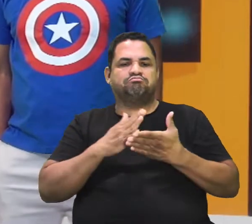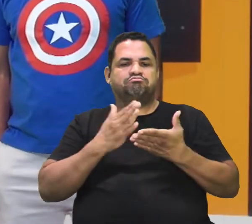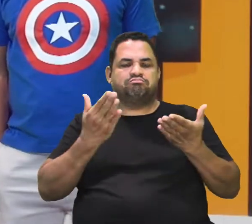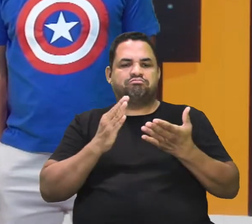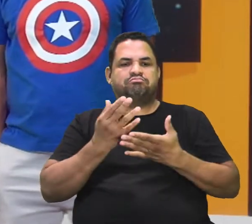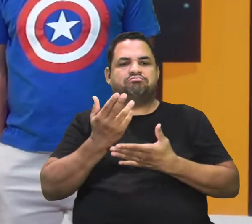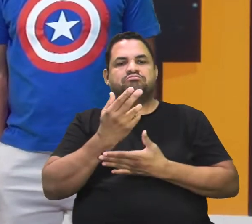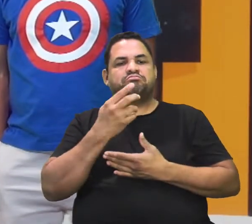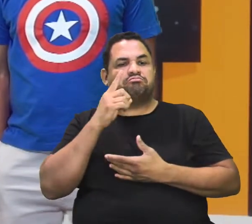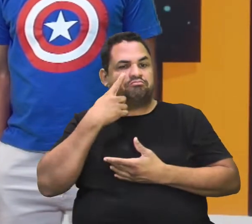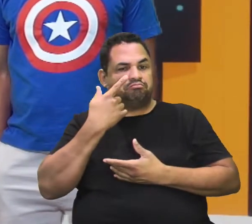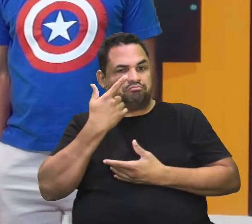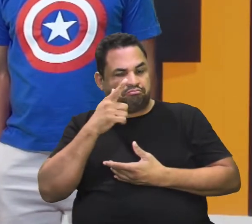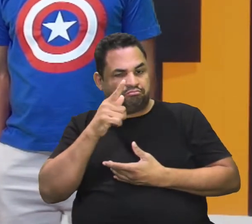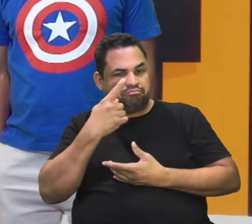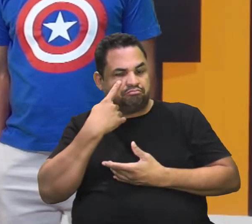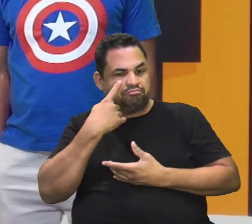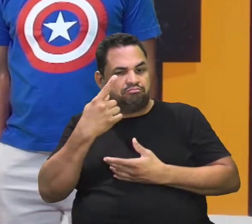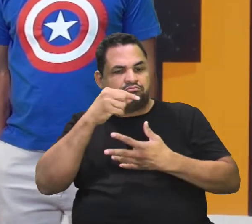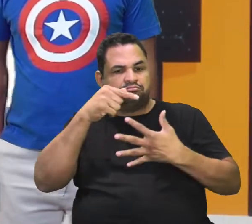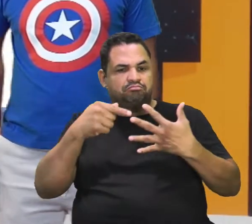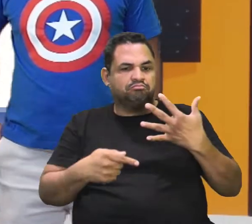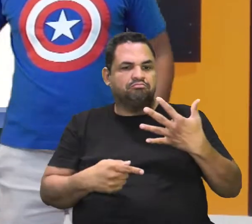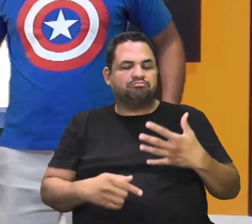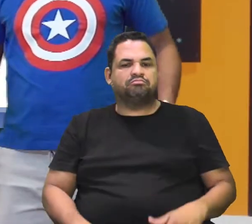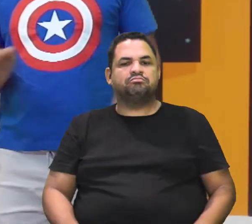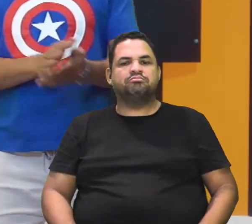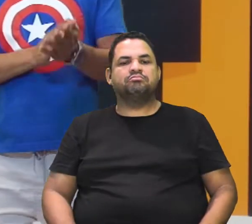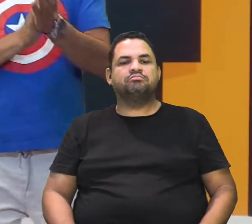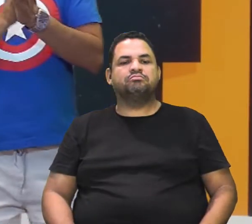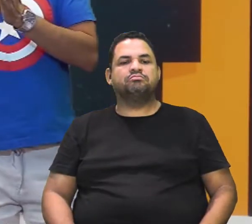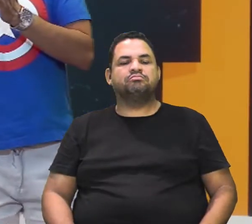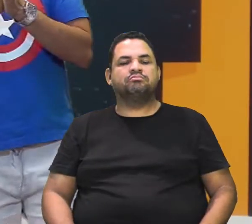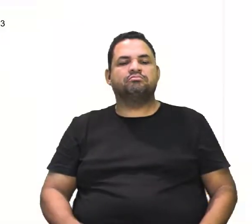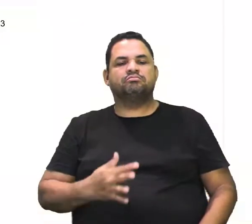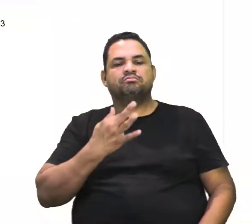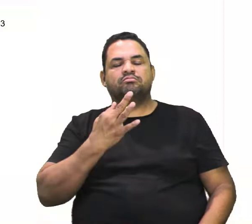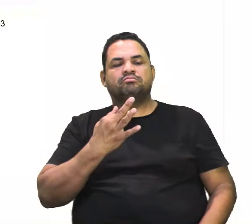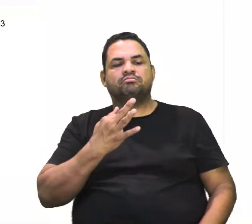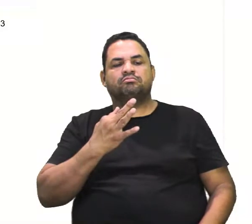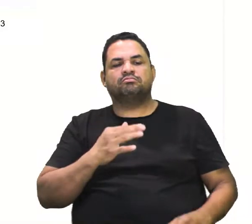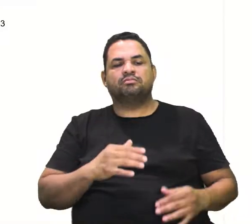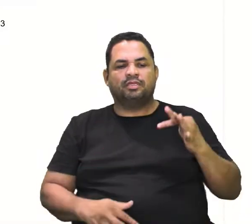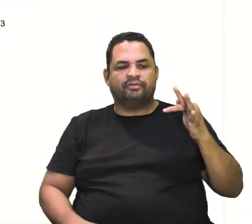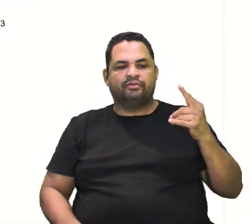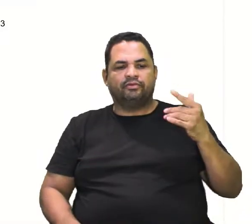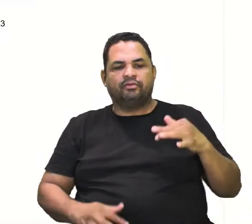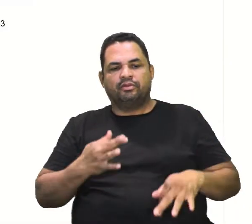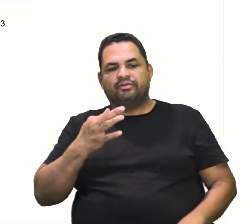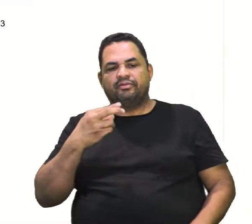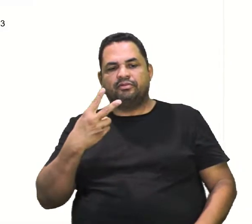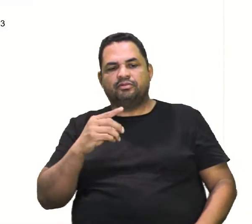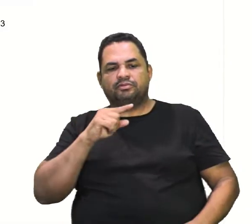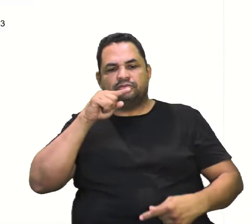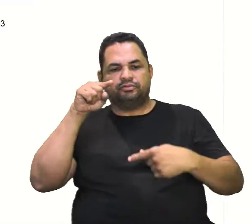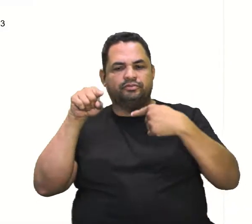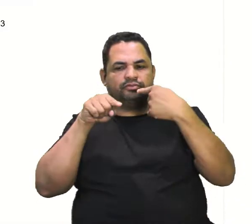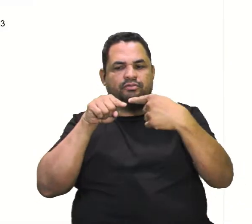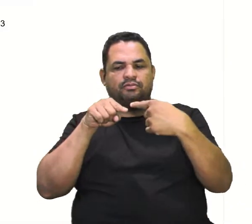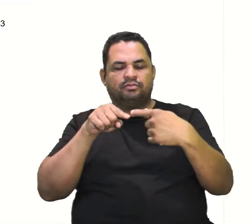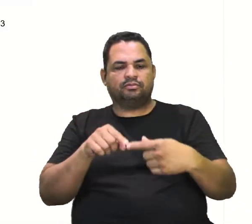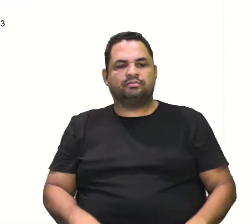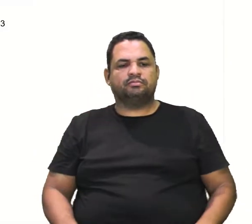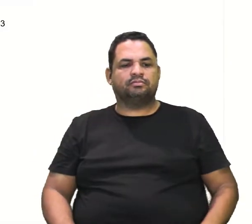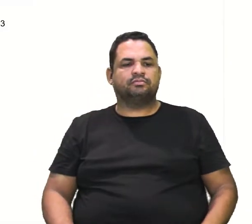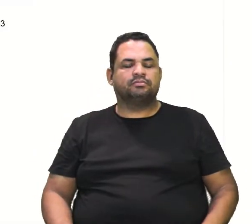ó, a gente consegue visualizar melhor os elementos. Vamos junto? Olha lá no slide. Então, F1 e F2 são os focos, beleza?